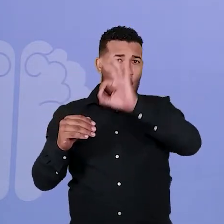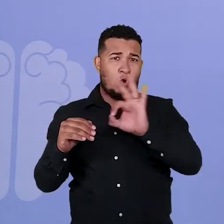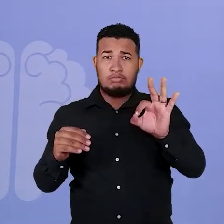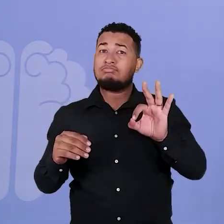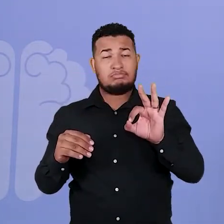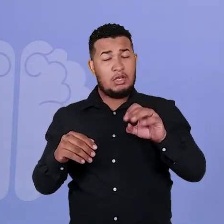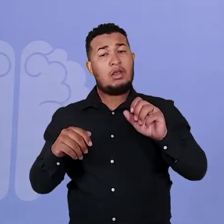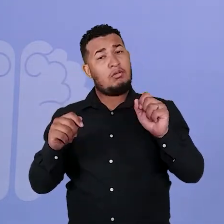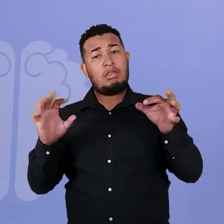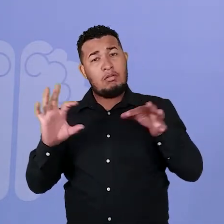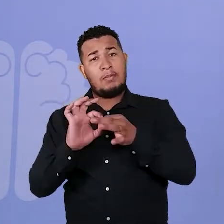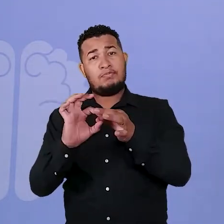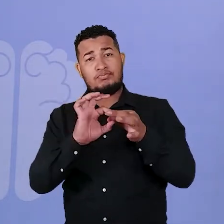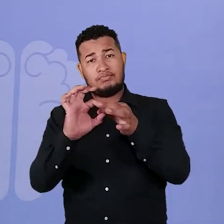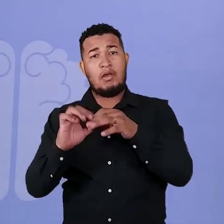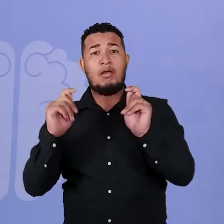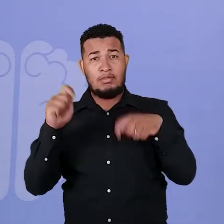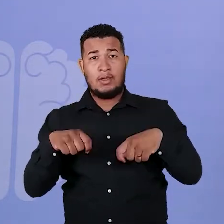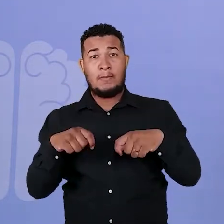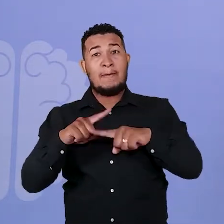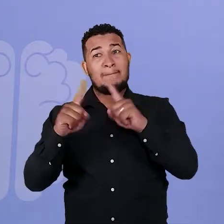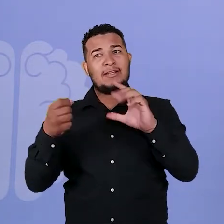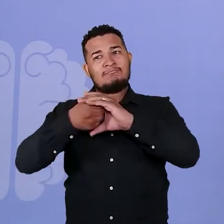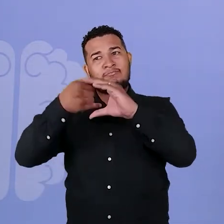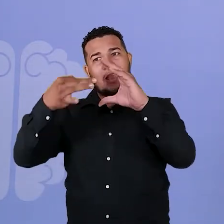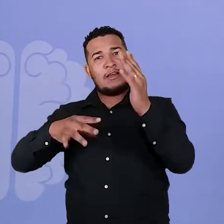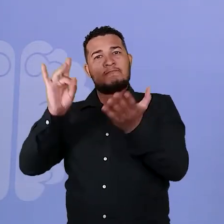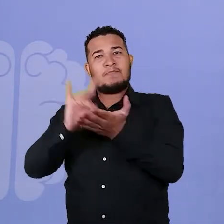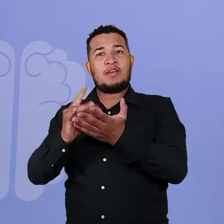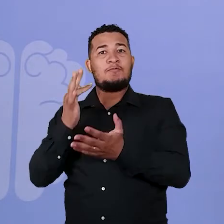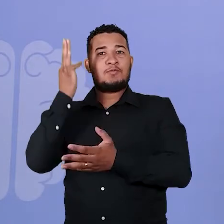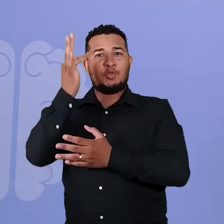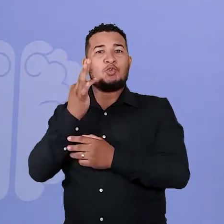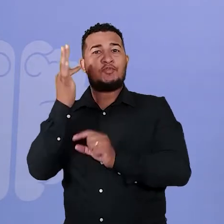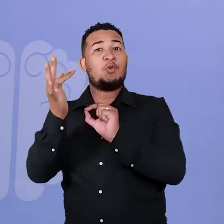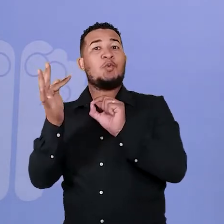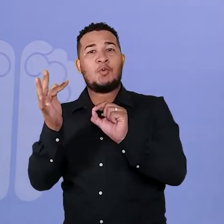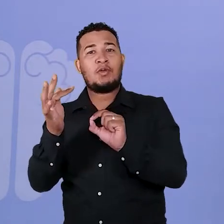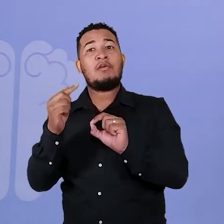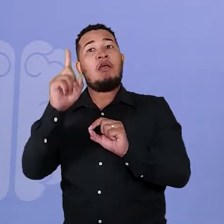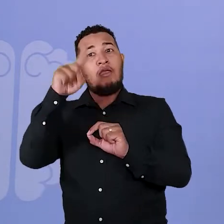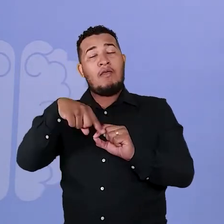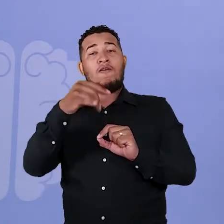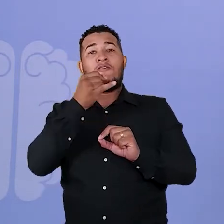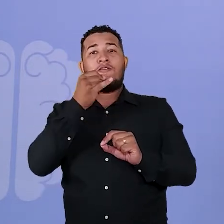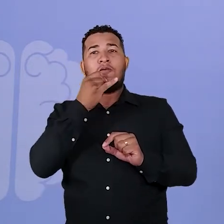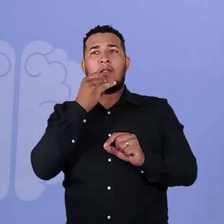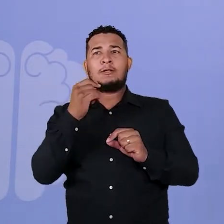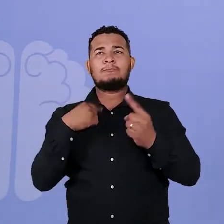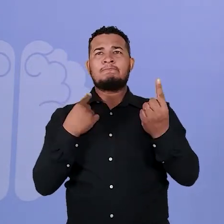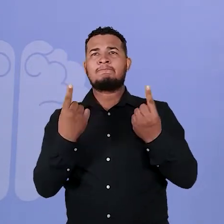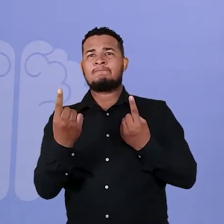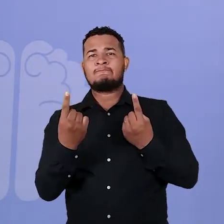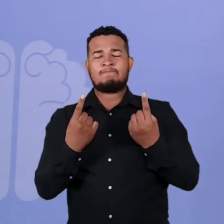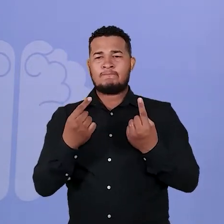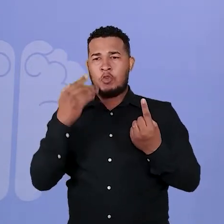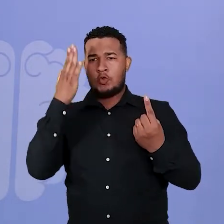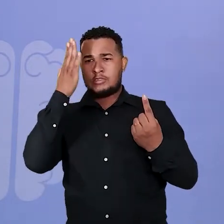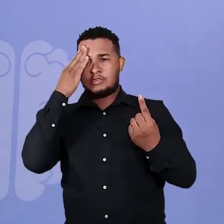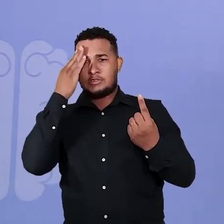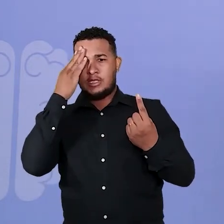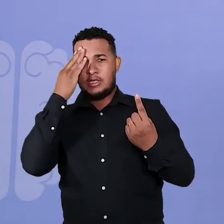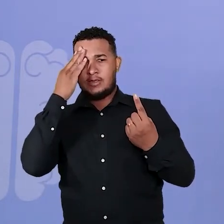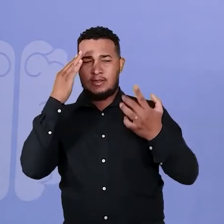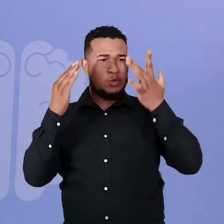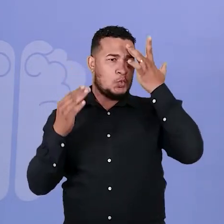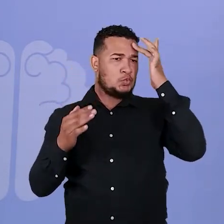que Merleau-Ponty está dizendo para a gente é que o que caracteriza a filosofia é justamente ficar nesse